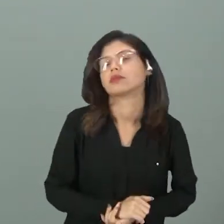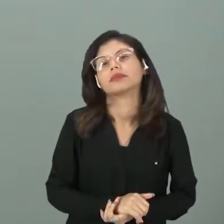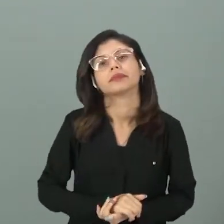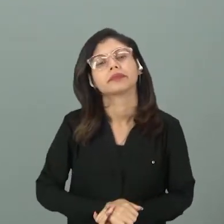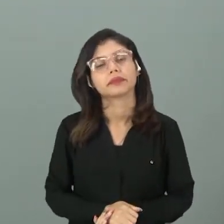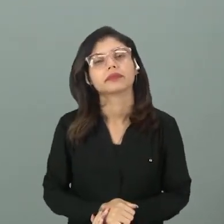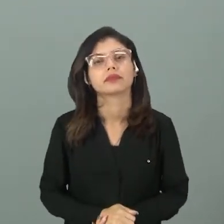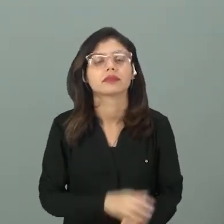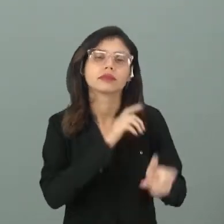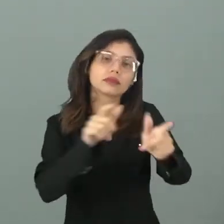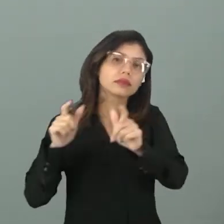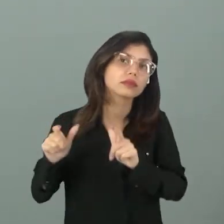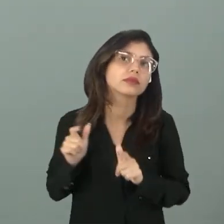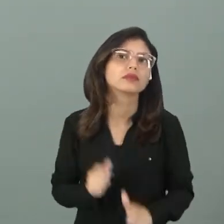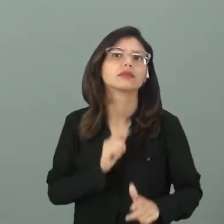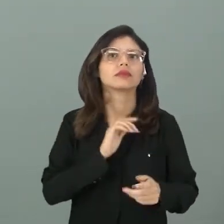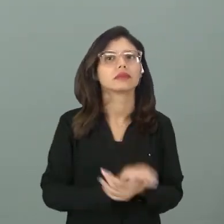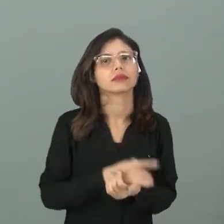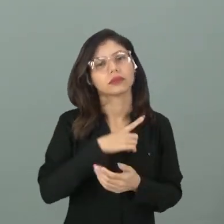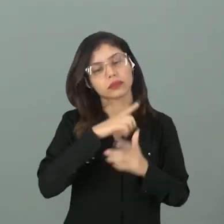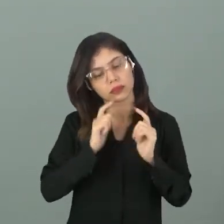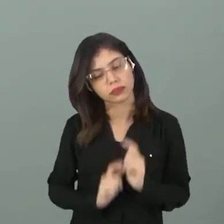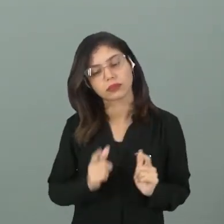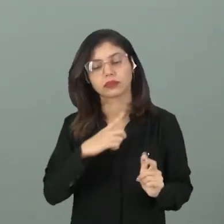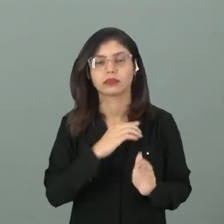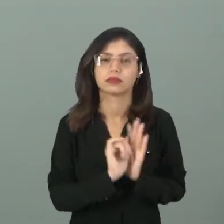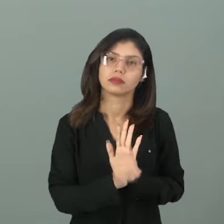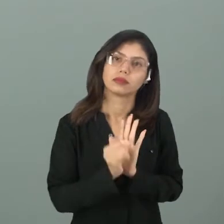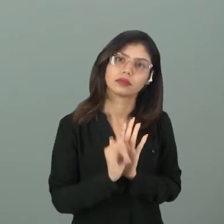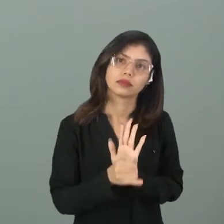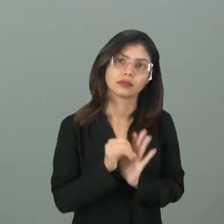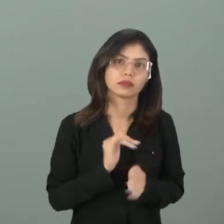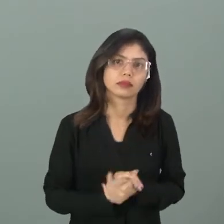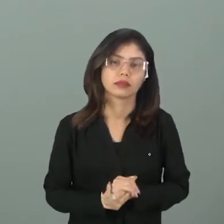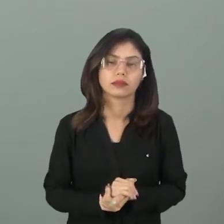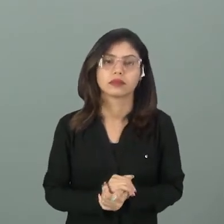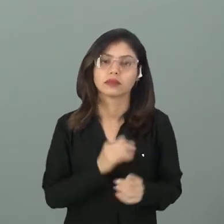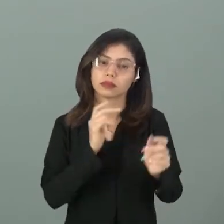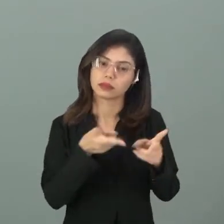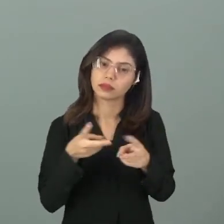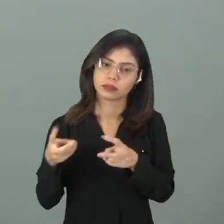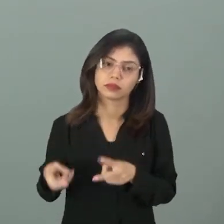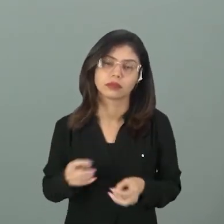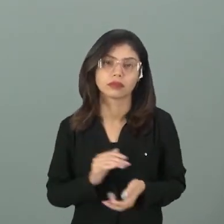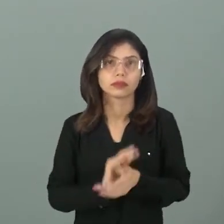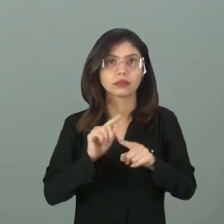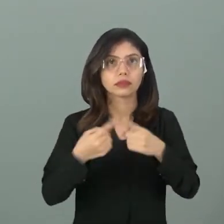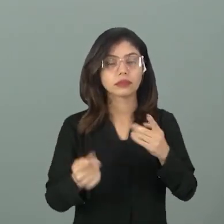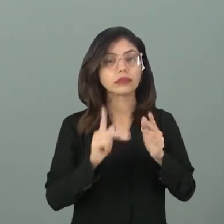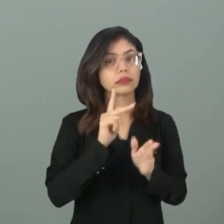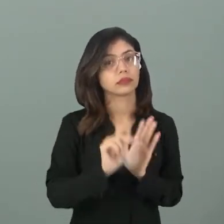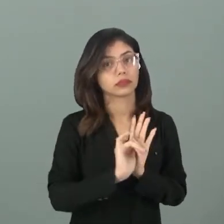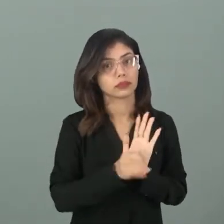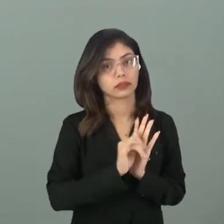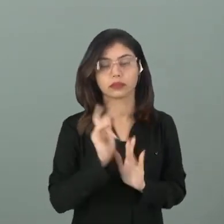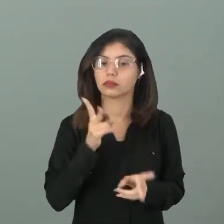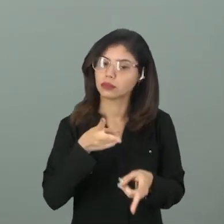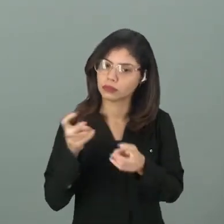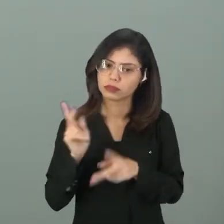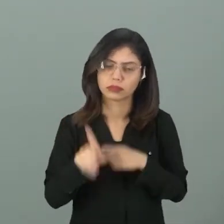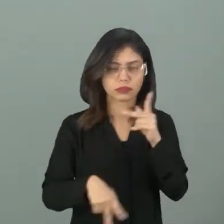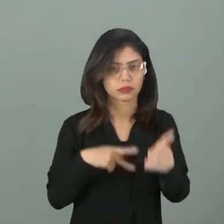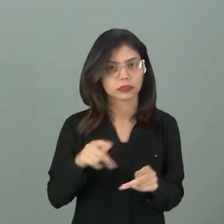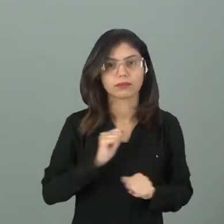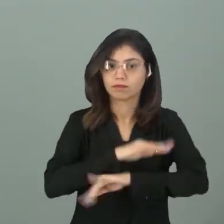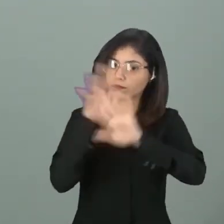Então, esses espaços é o lugar onde acontece a história. Nos contos, a gente consegue perceber isso. Mas no conto popular, às vezes isso